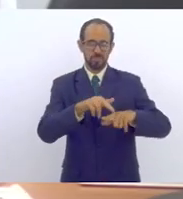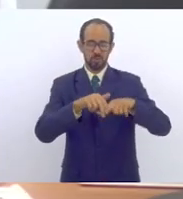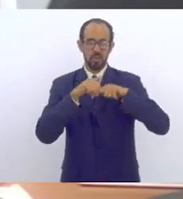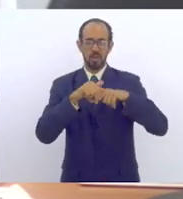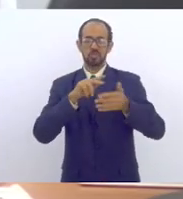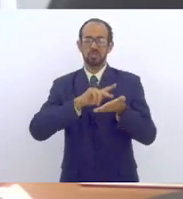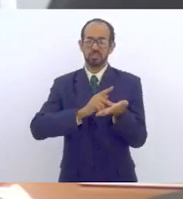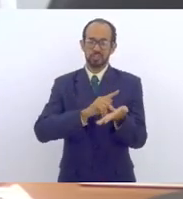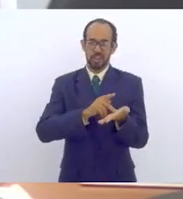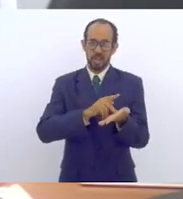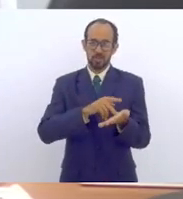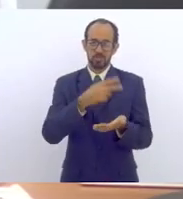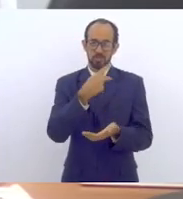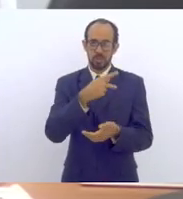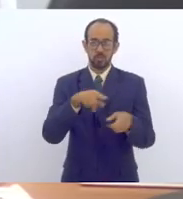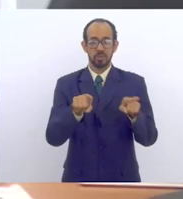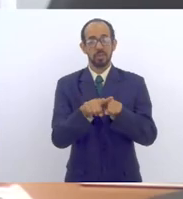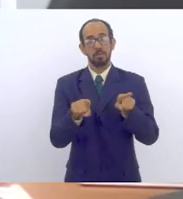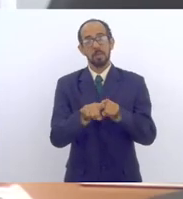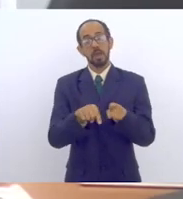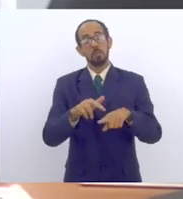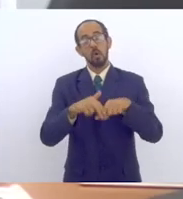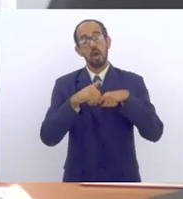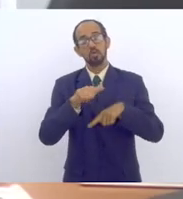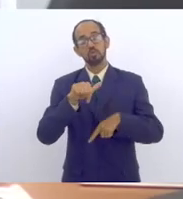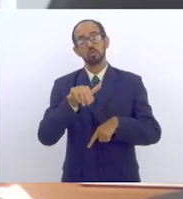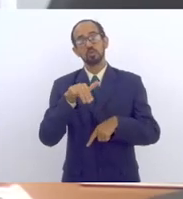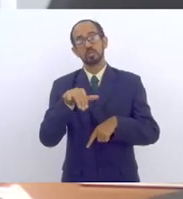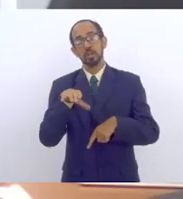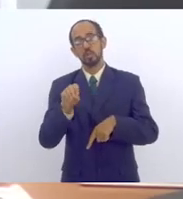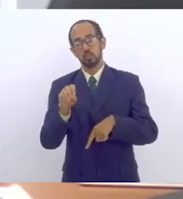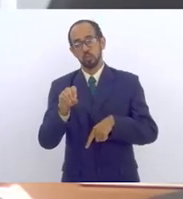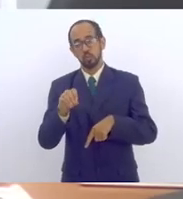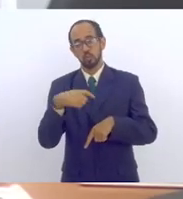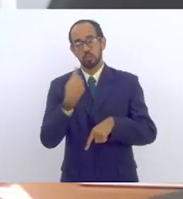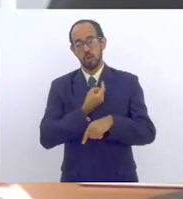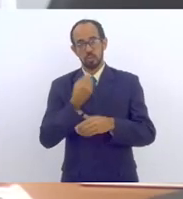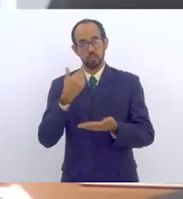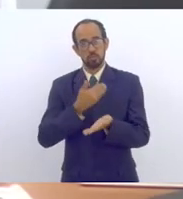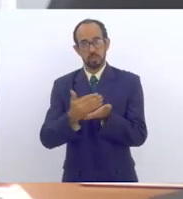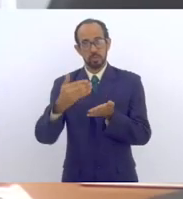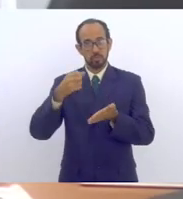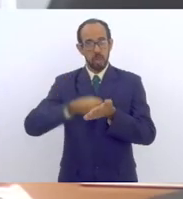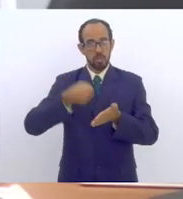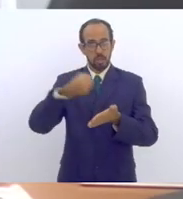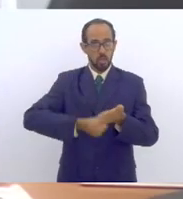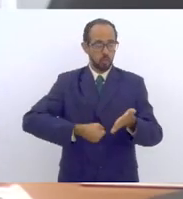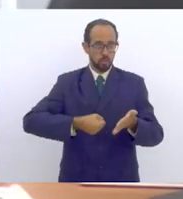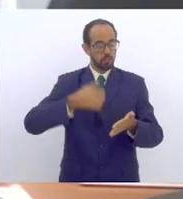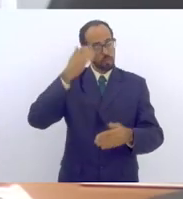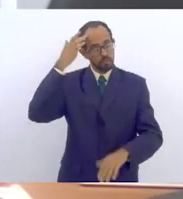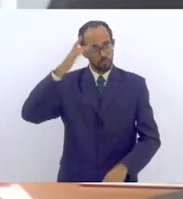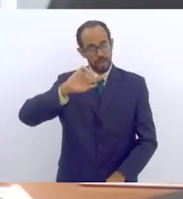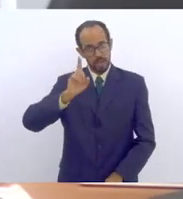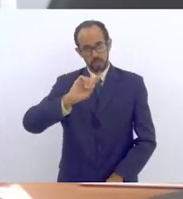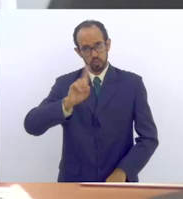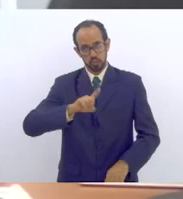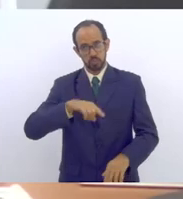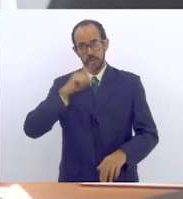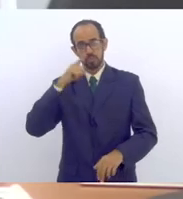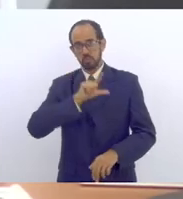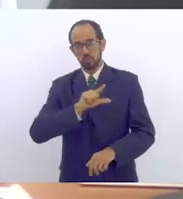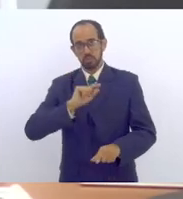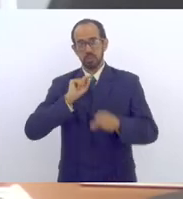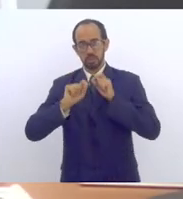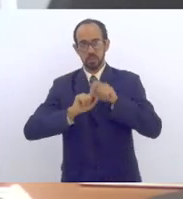Preside e conheci você através do Luciano que nós começamos a nossa luta não foi fácil foi um ano e dois meses de luta para a gente